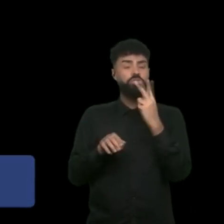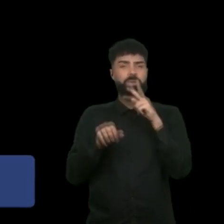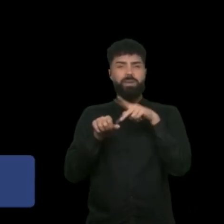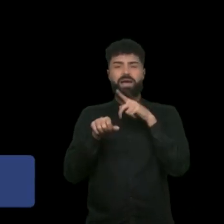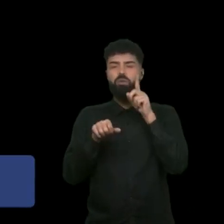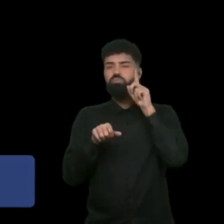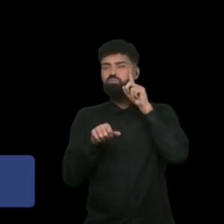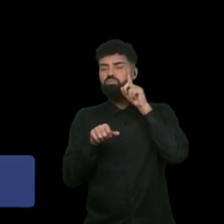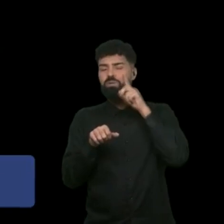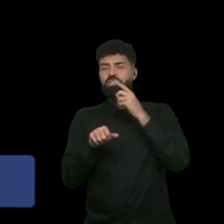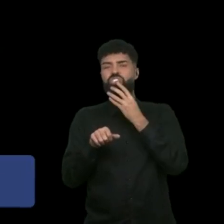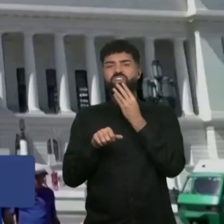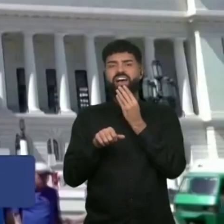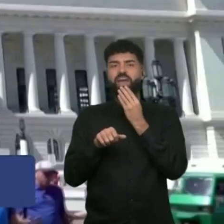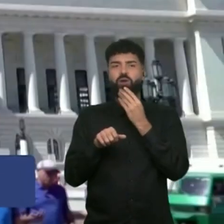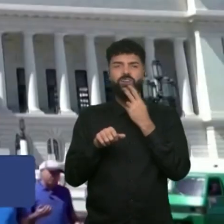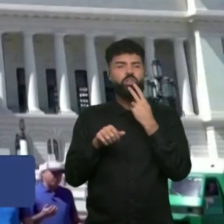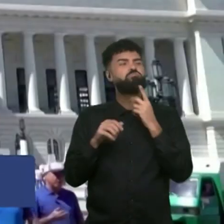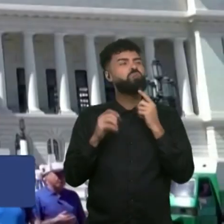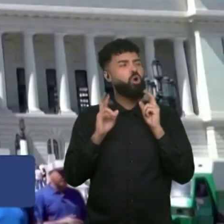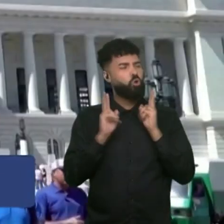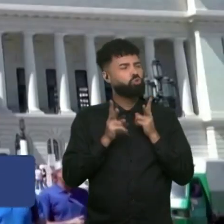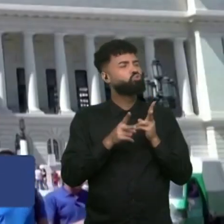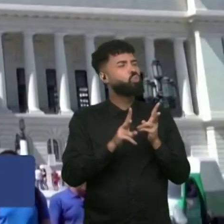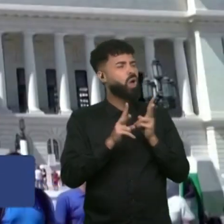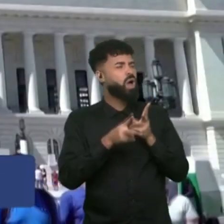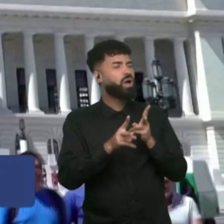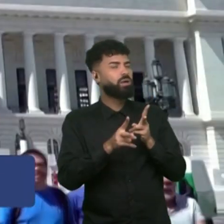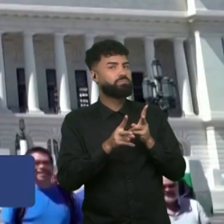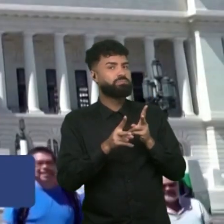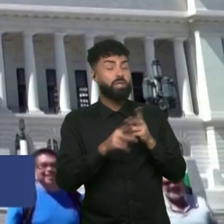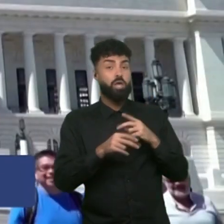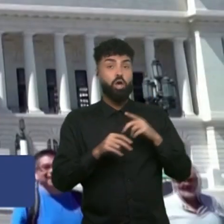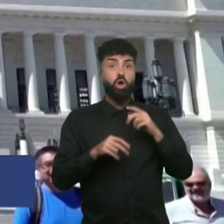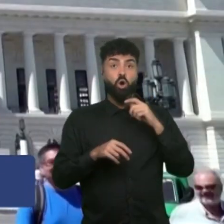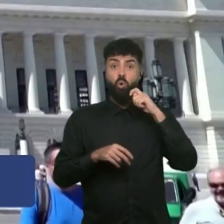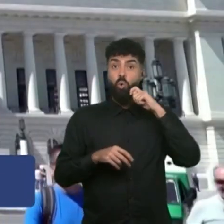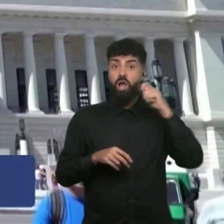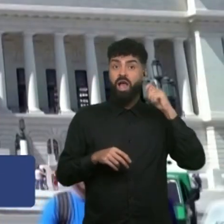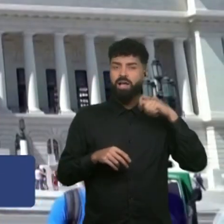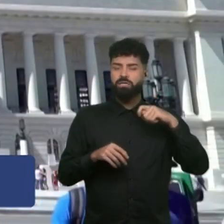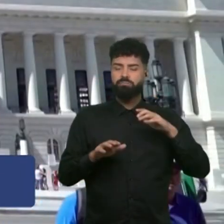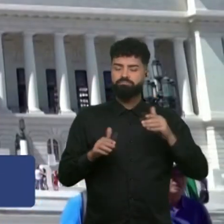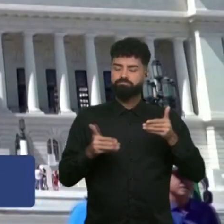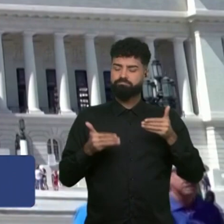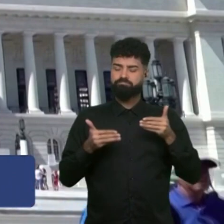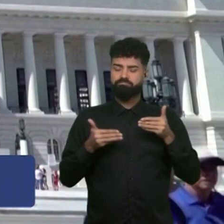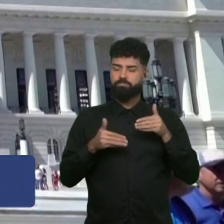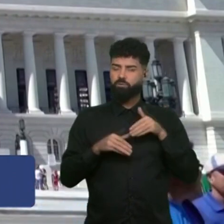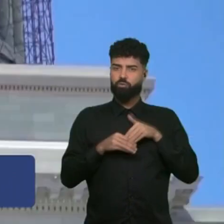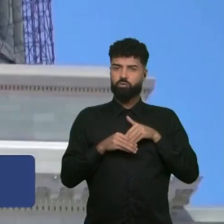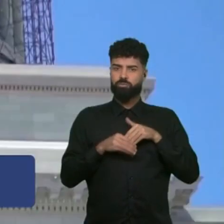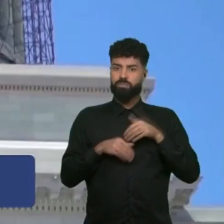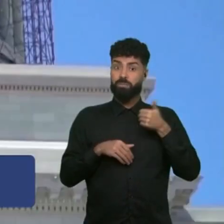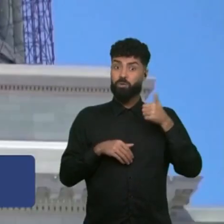país defensor da sua autodeterminação e, ao mesmo tempo, exerce